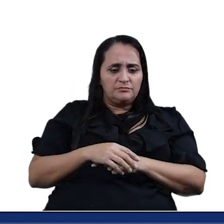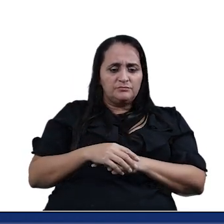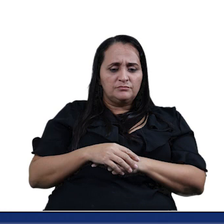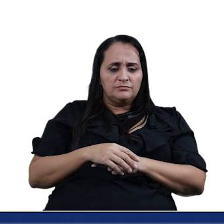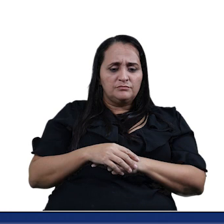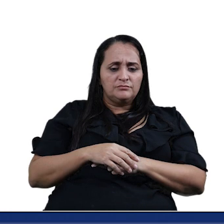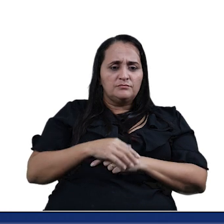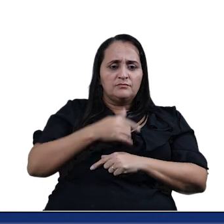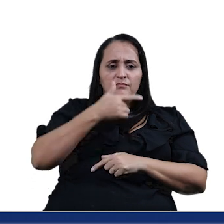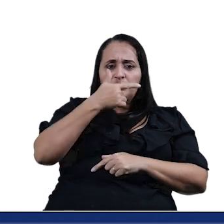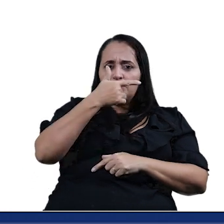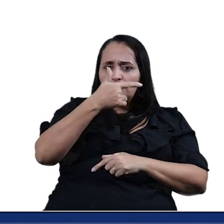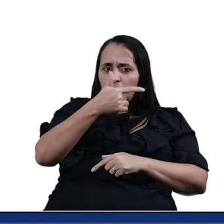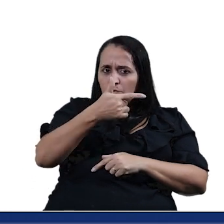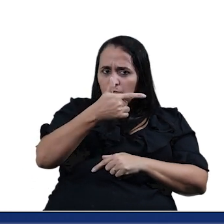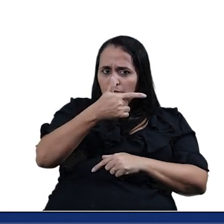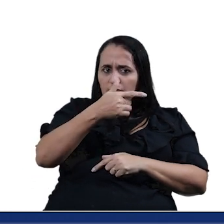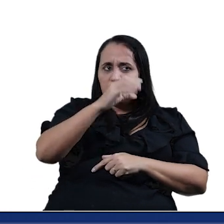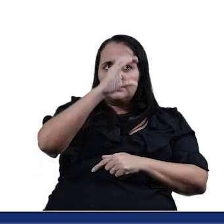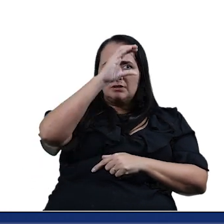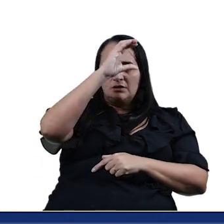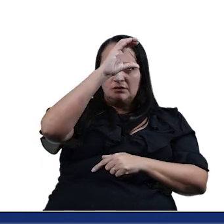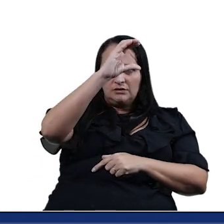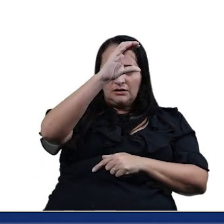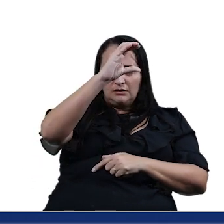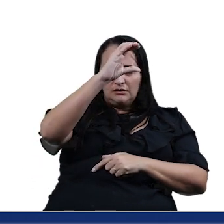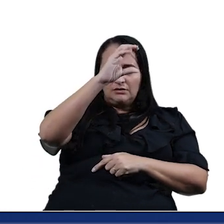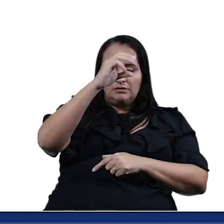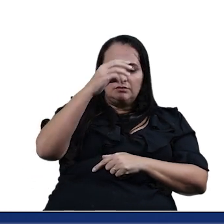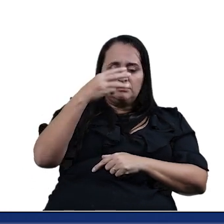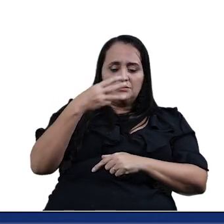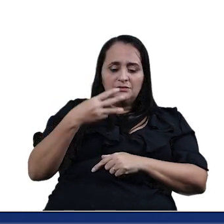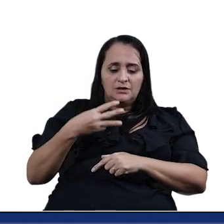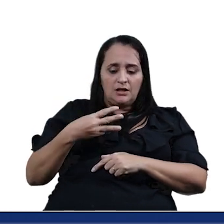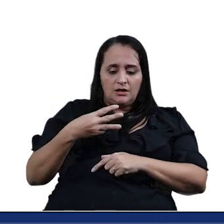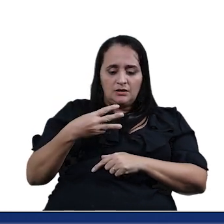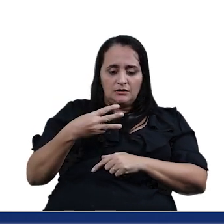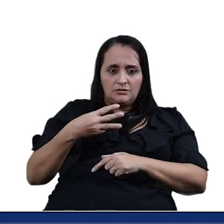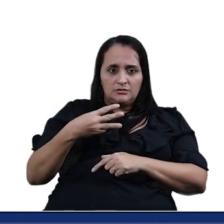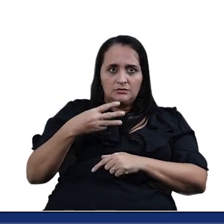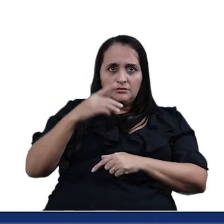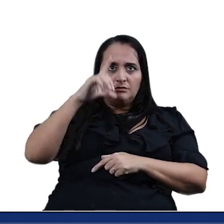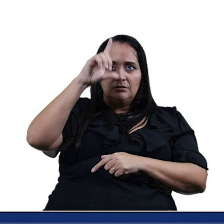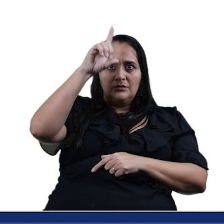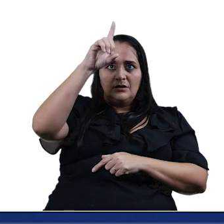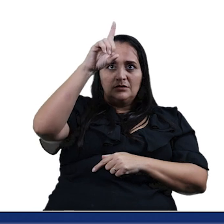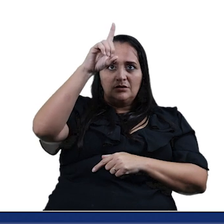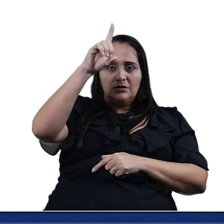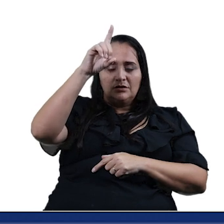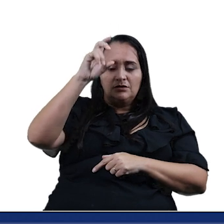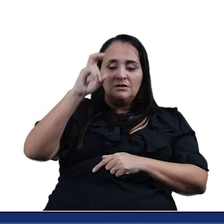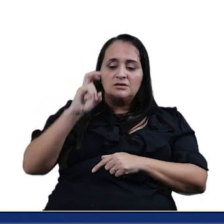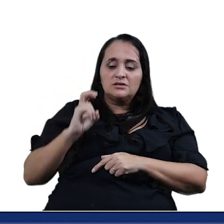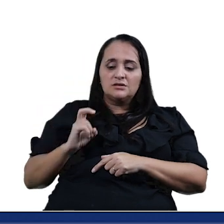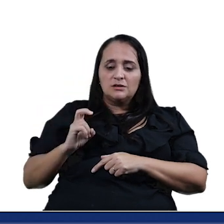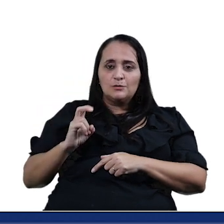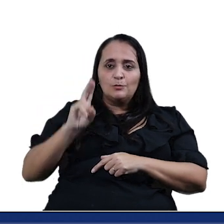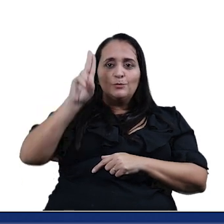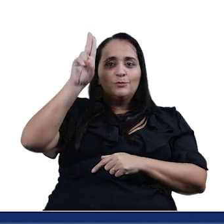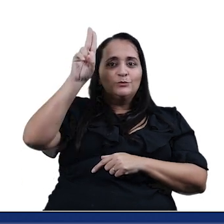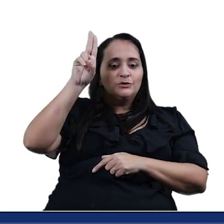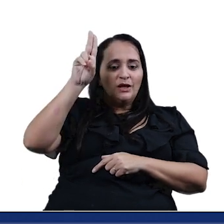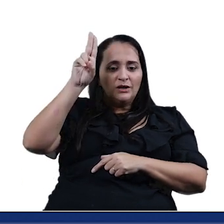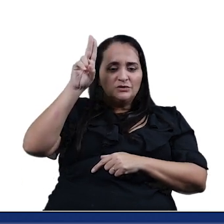representam 2 centenas, o 3 representa 3 dezenas e o 5 representa